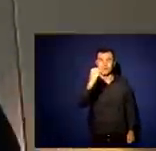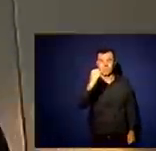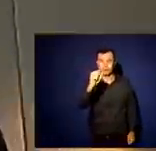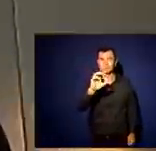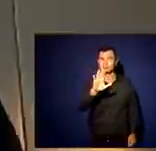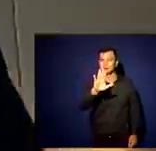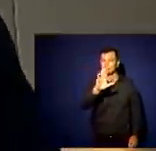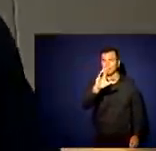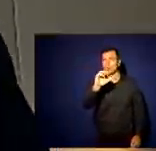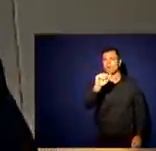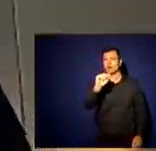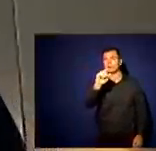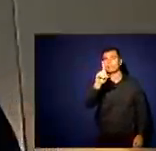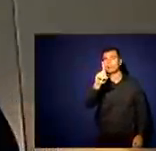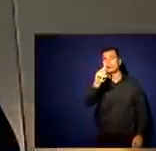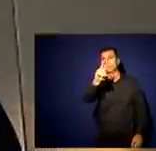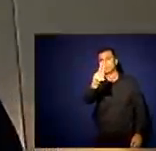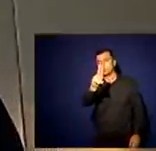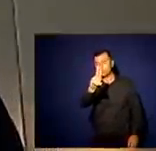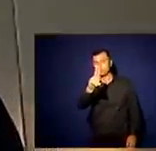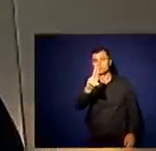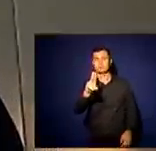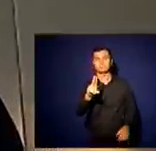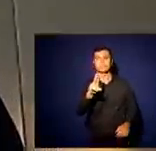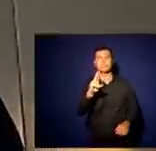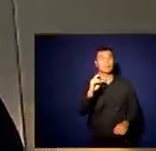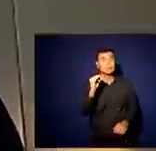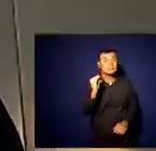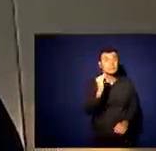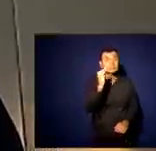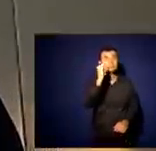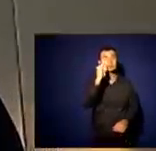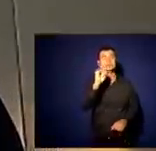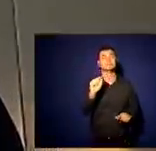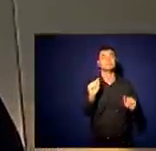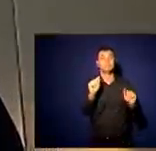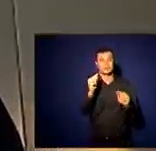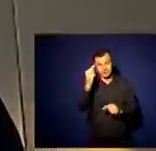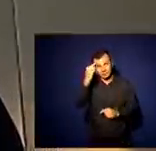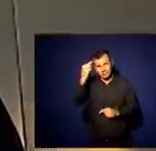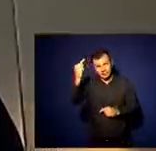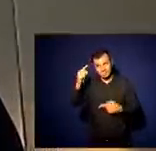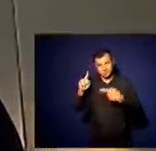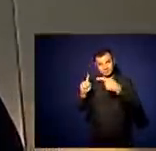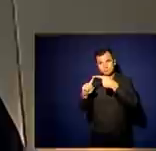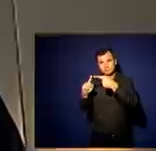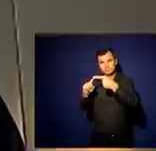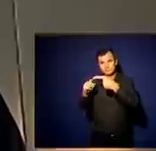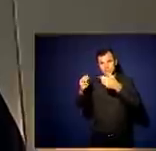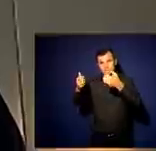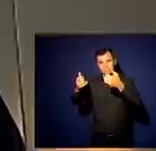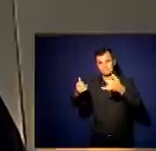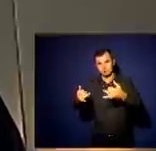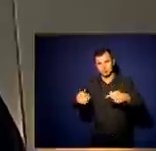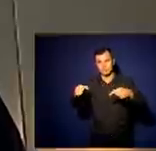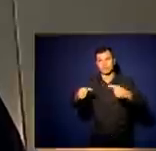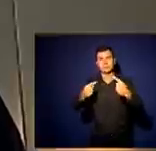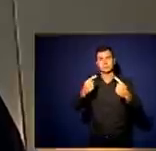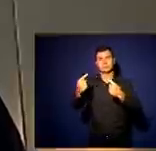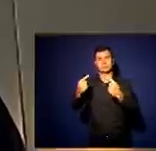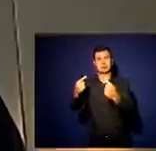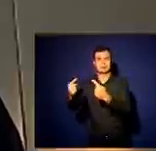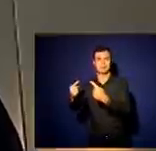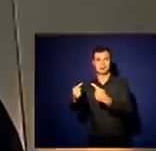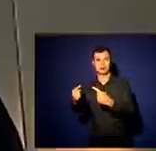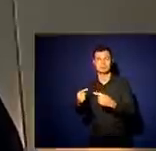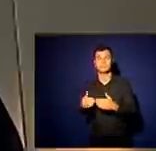cada o grande ponto aqui é a questão que a gente colocou primeiro aí no debate que a incerteza